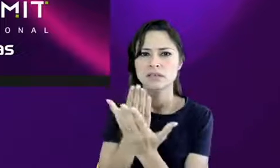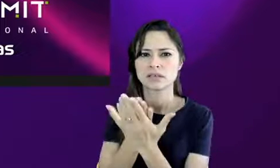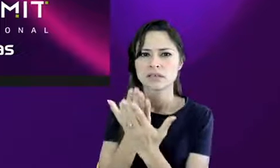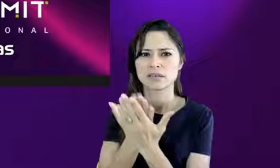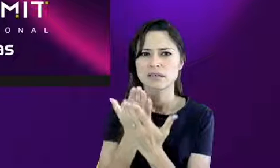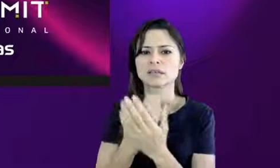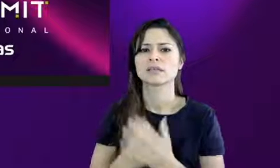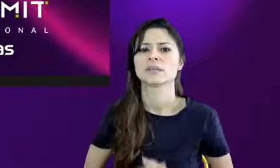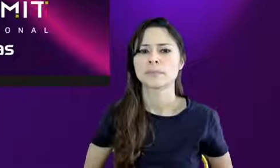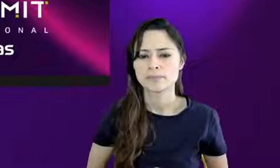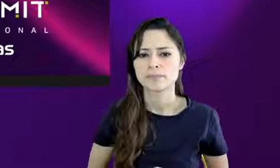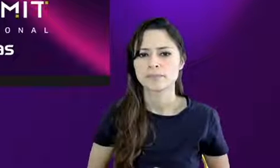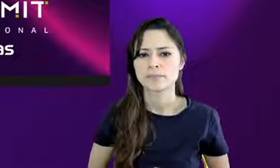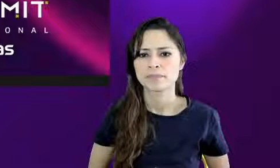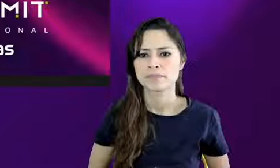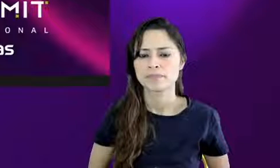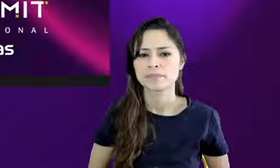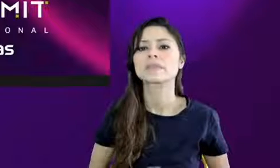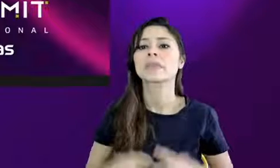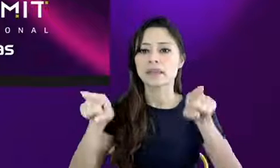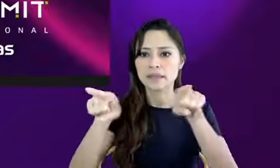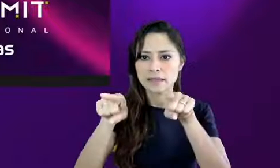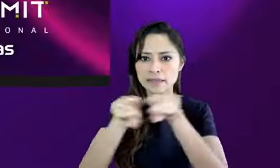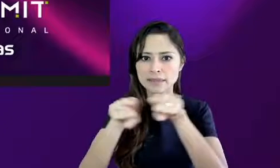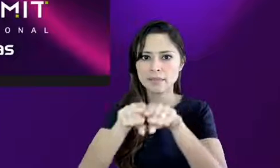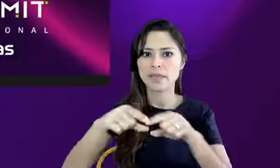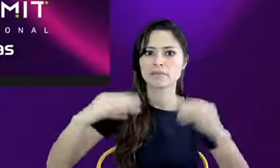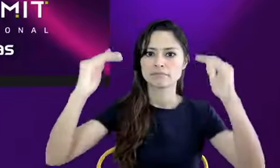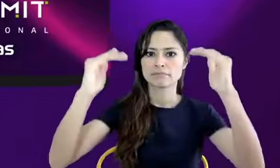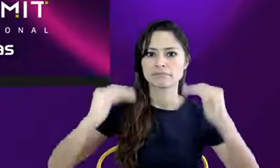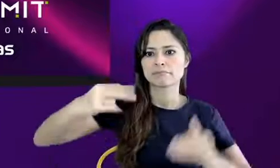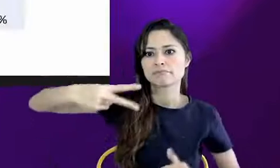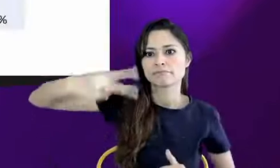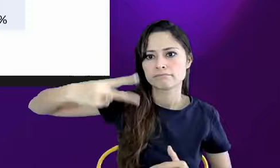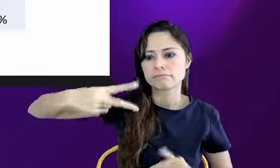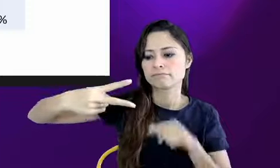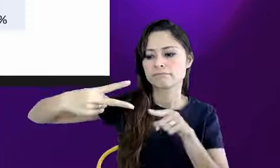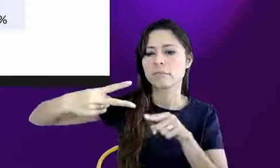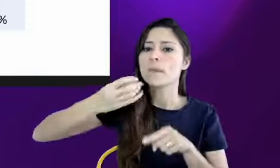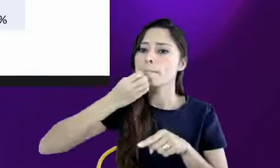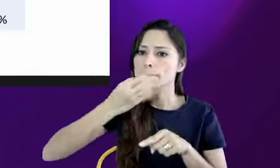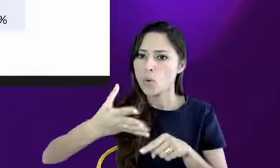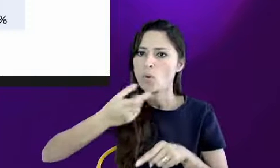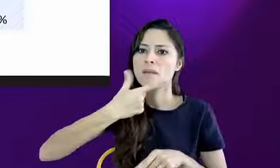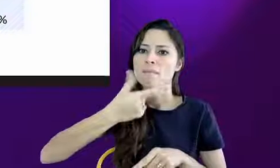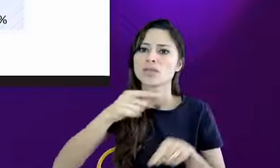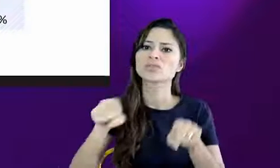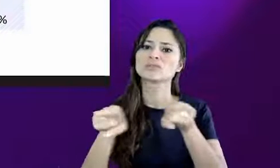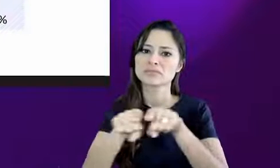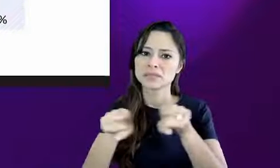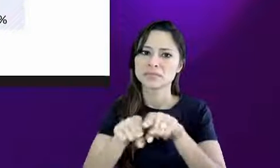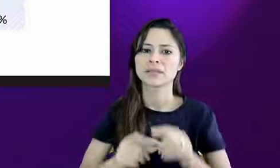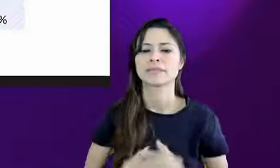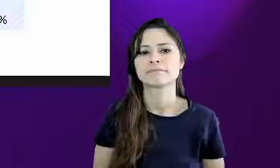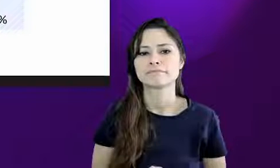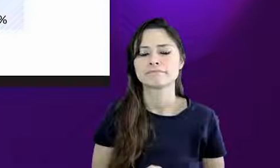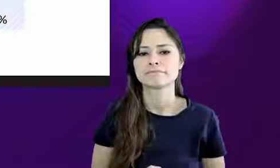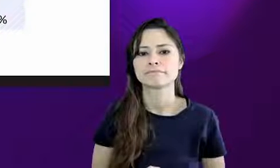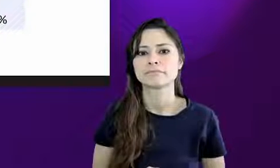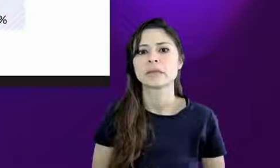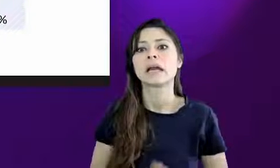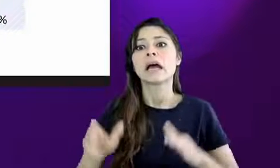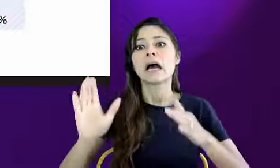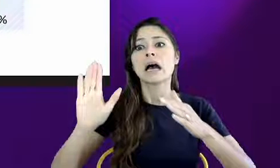ACCENT-2. O adalimumab vem em segundo lugar com melhor grau de evidência. O ustekinumab, apesar de um efeito